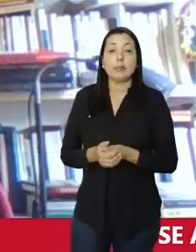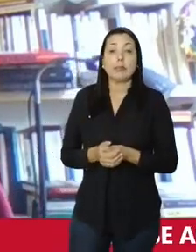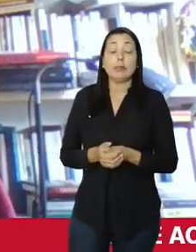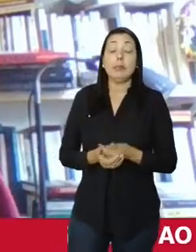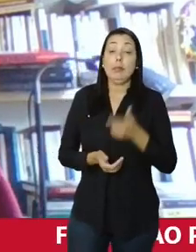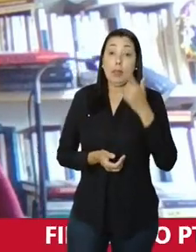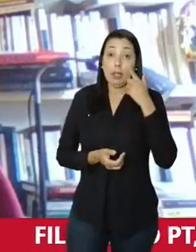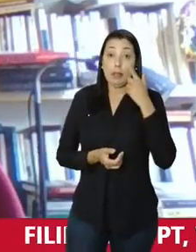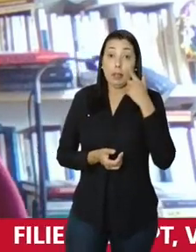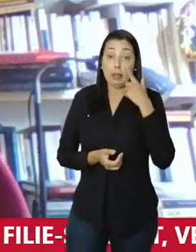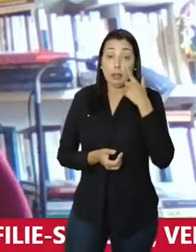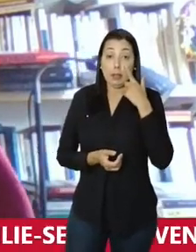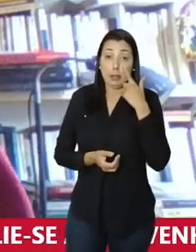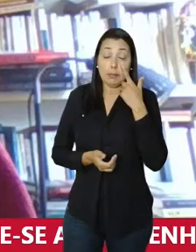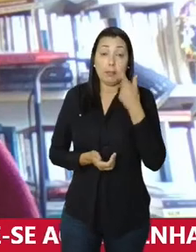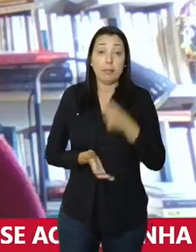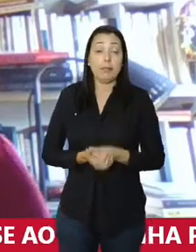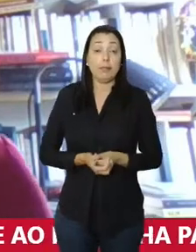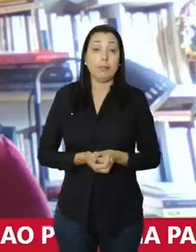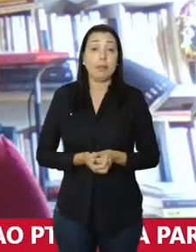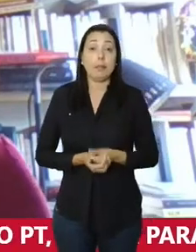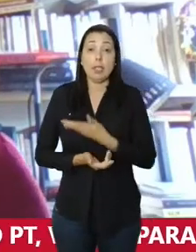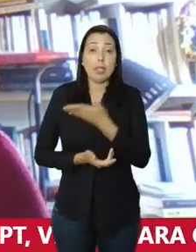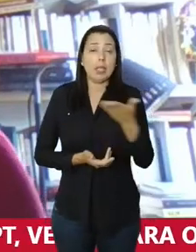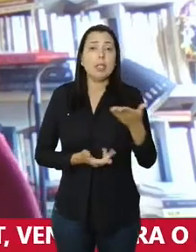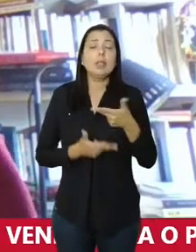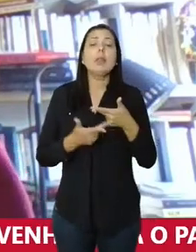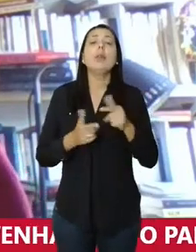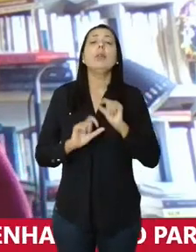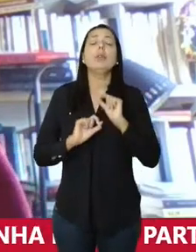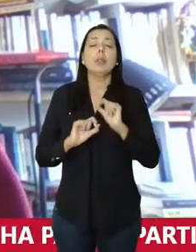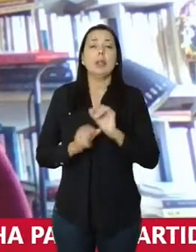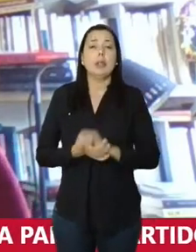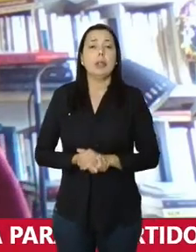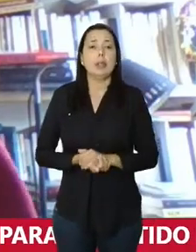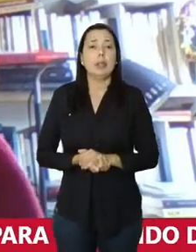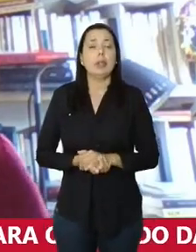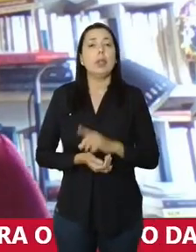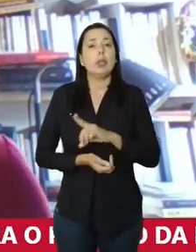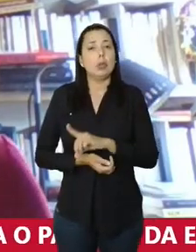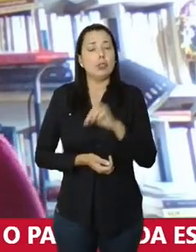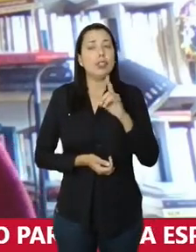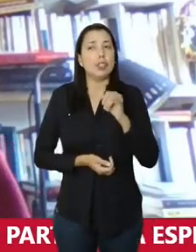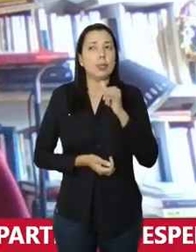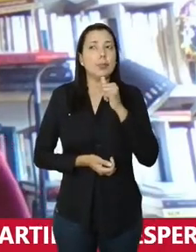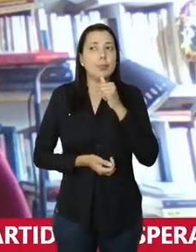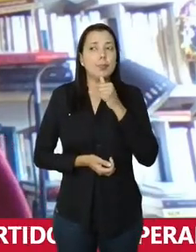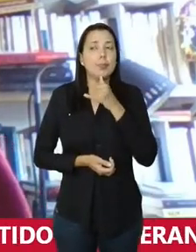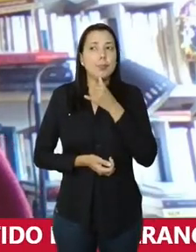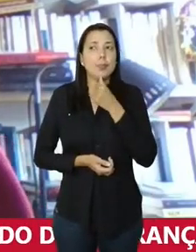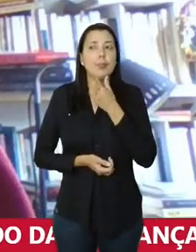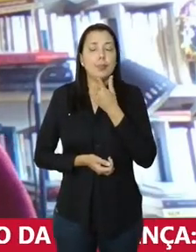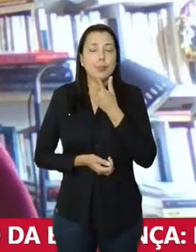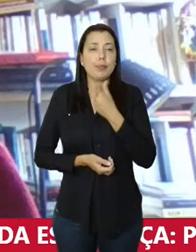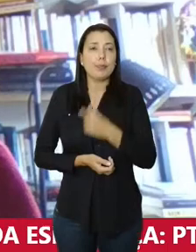E veja, esse dia é um dia muito triste,